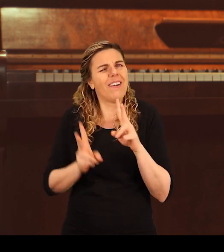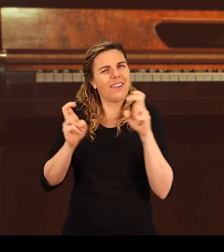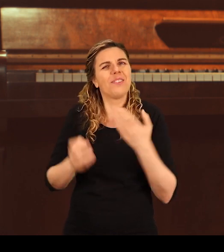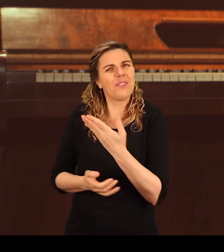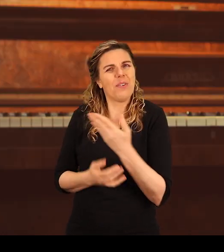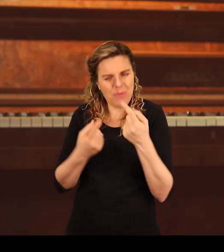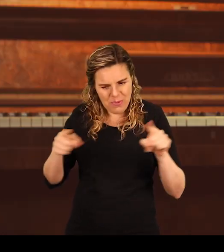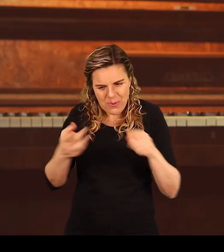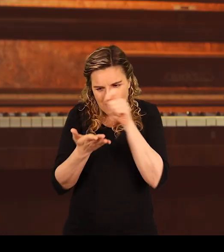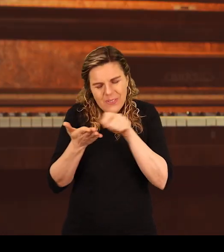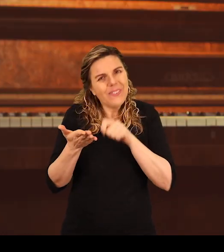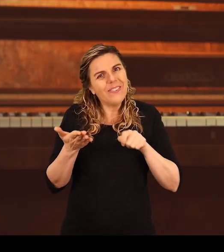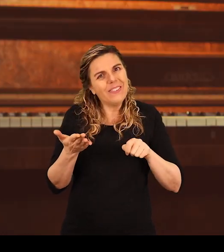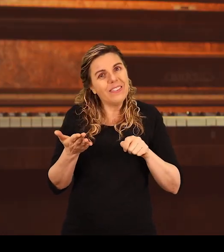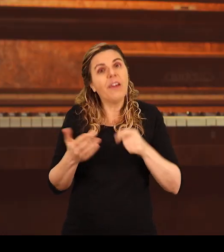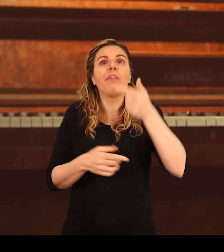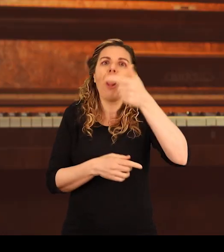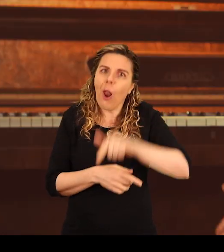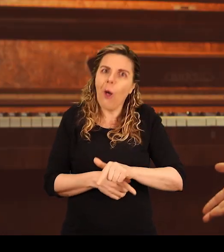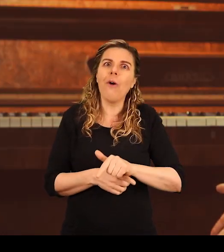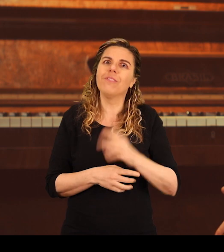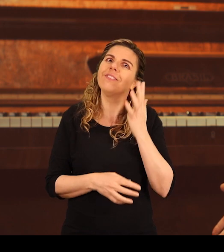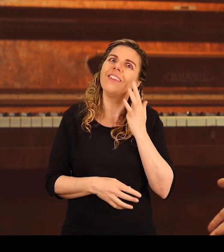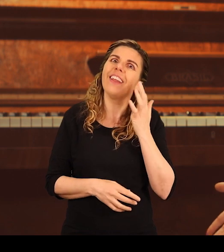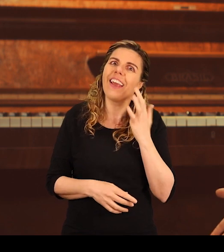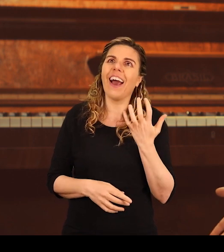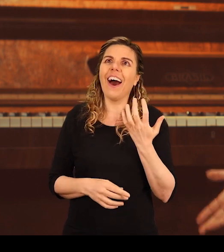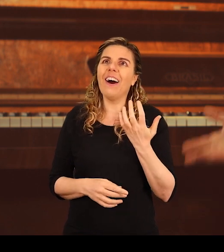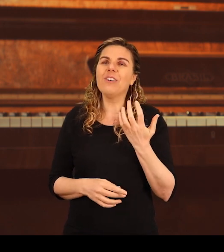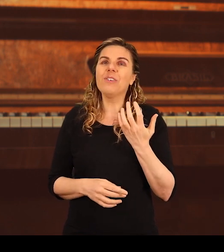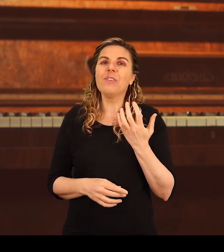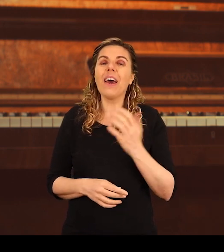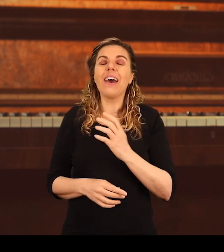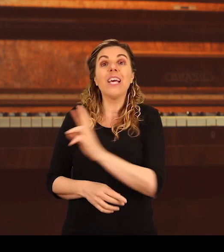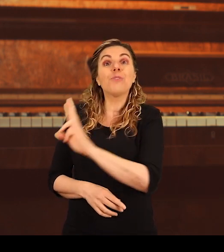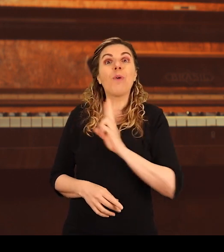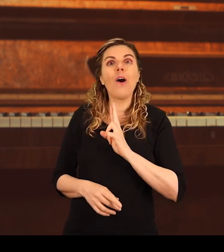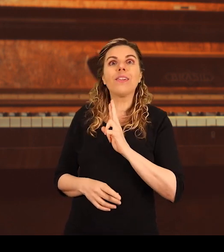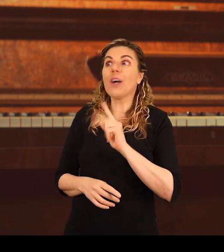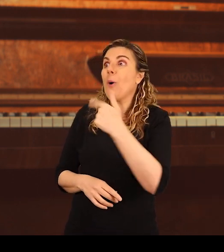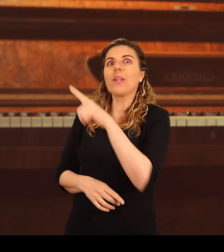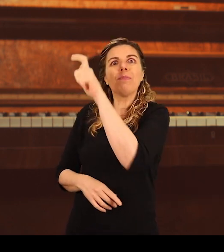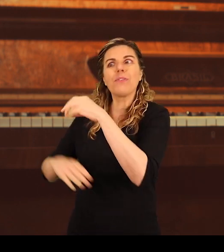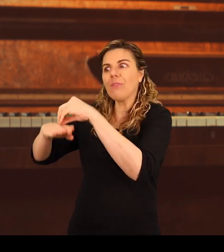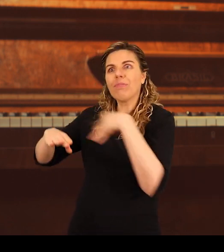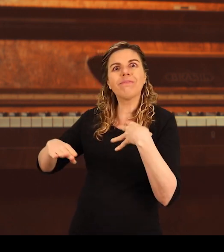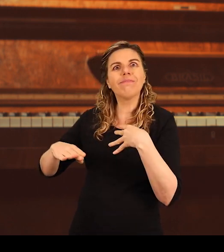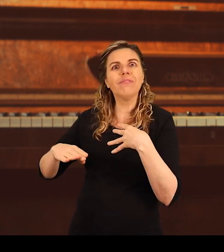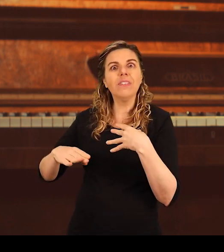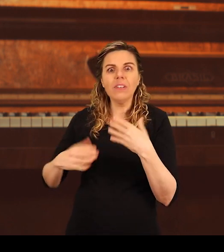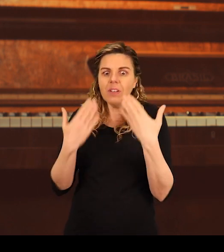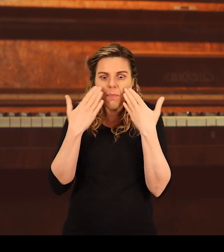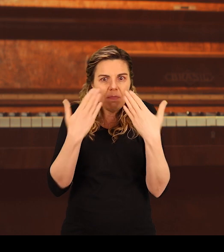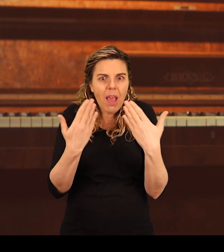né, nas letras, assim. E, novamente, é muito legal, assim, quando a solução vem de fora, quando as pessoas chegam e te falam o